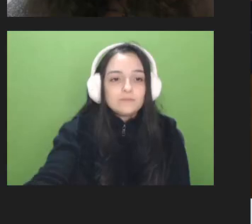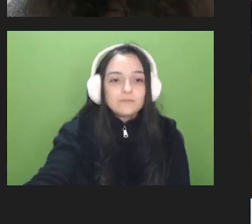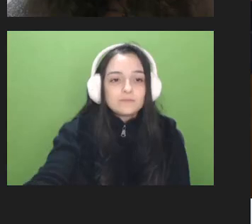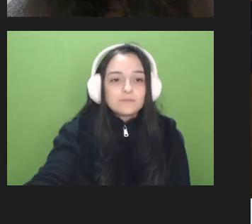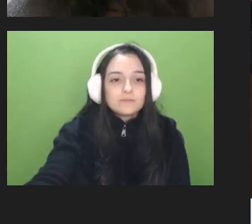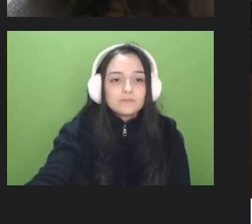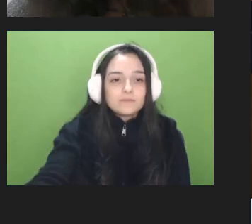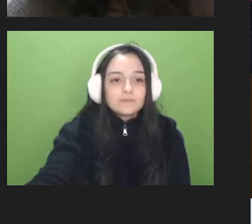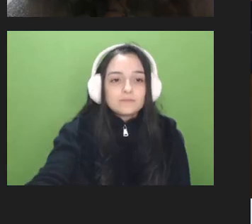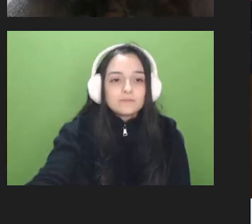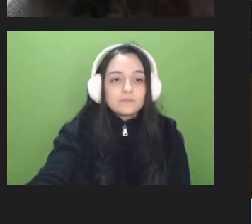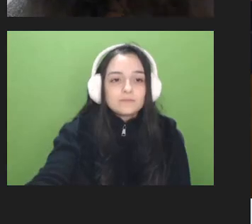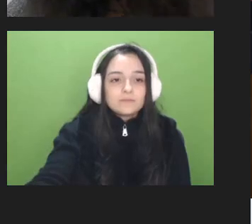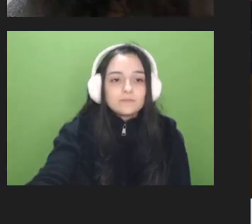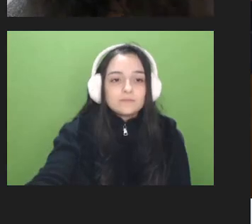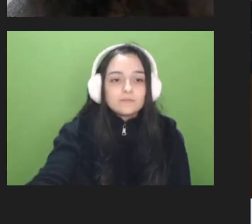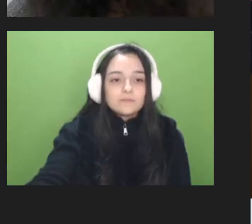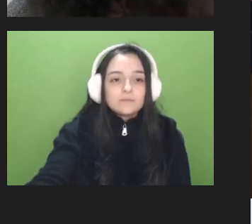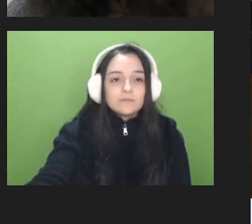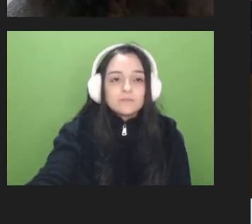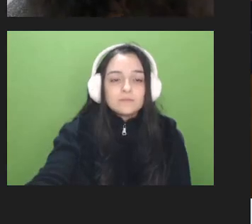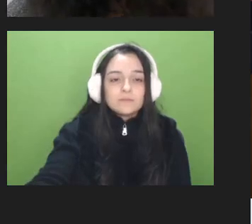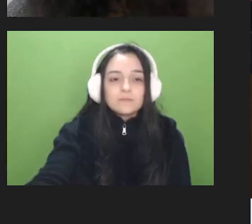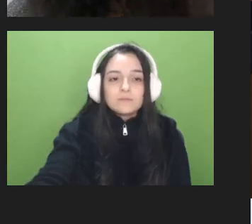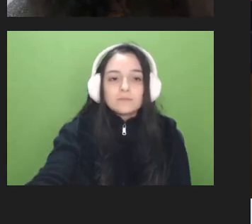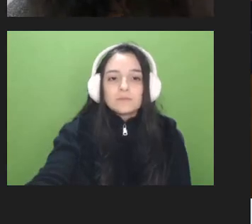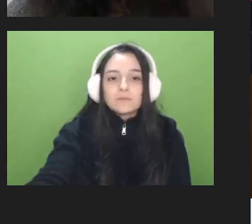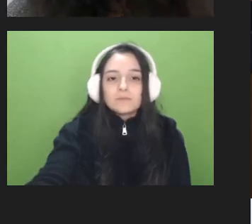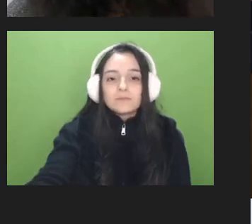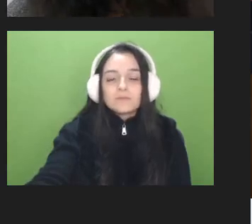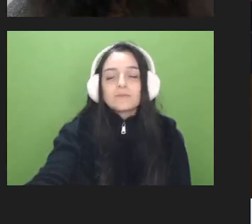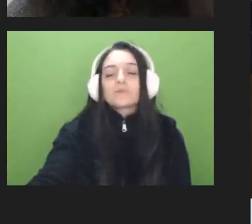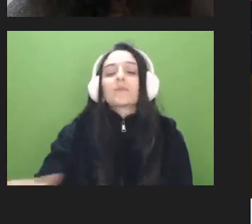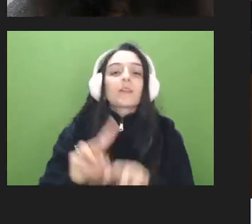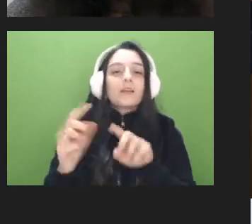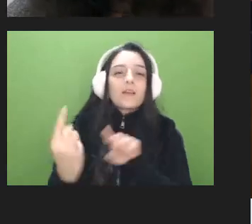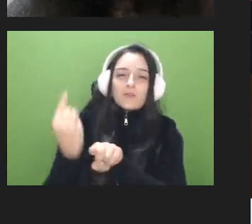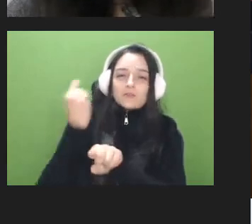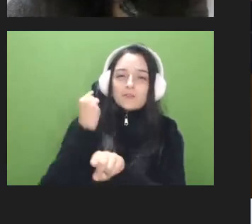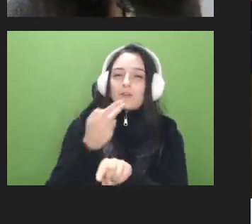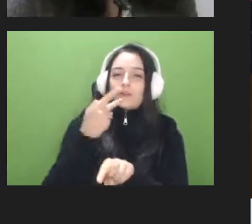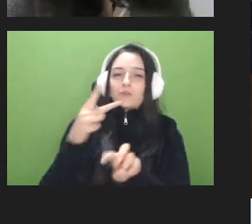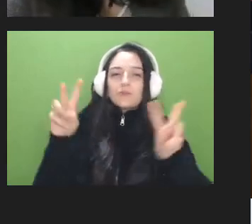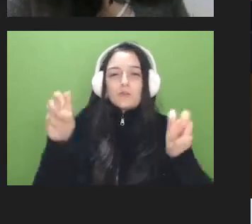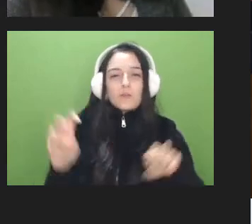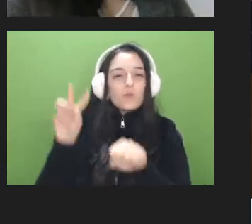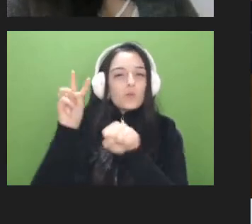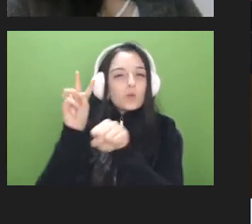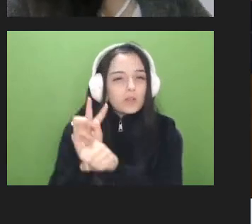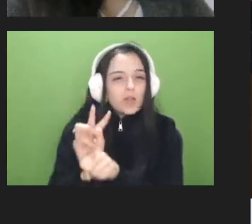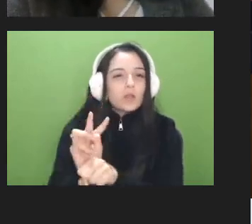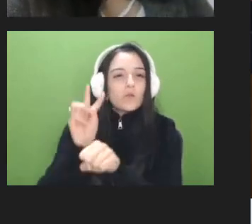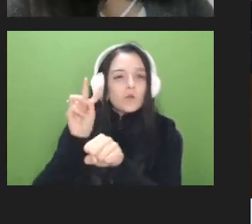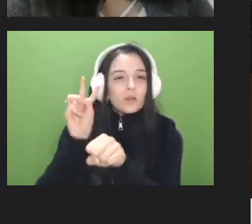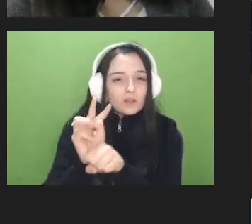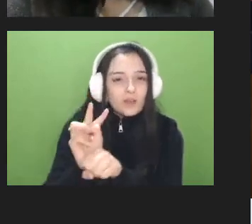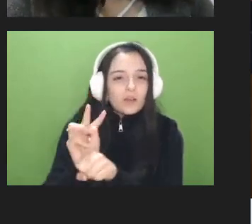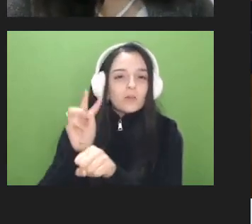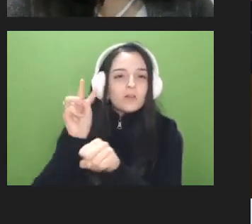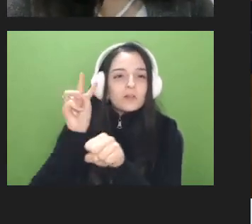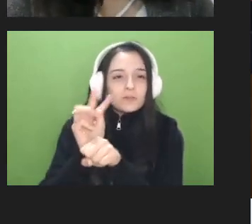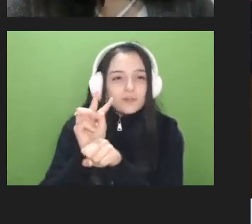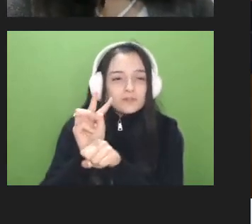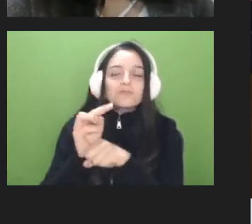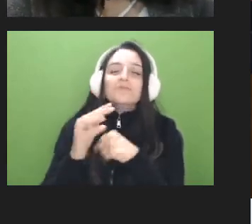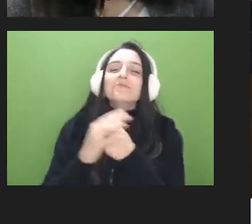E aí, alguns slides atrás eu venho falando sobre o cuidado. E o que é o cuidado, de fato? Ou melhor, né?